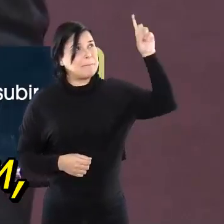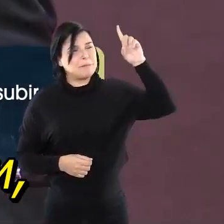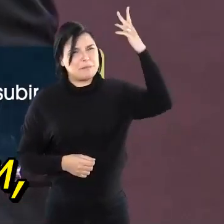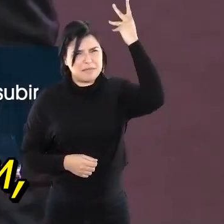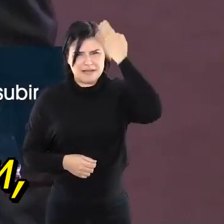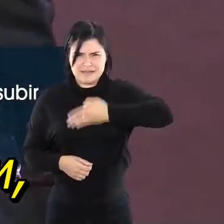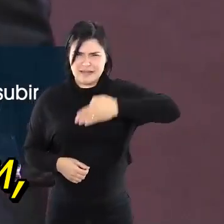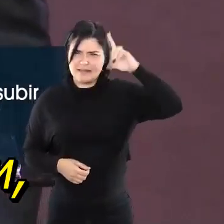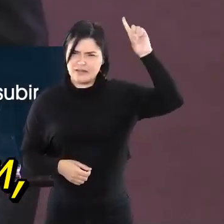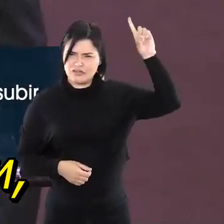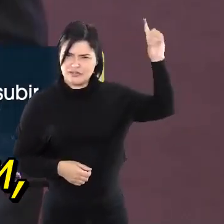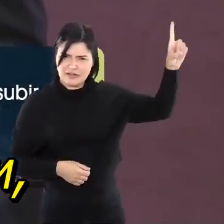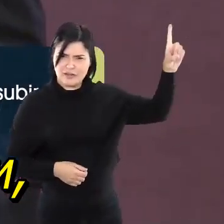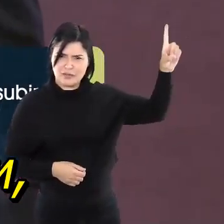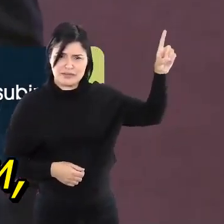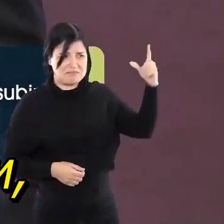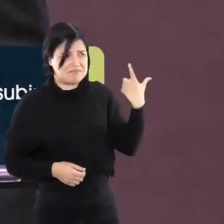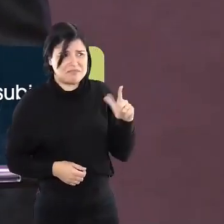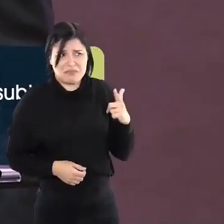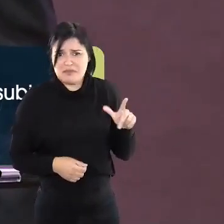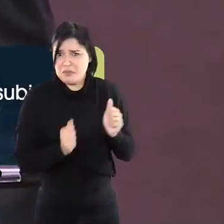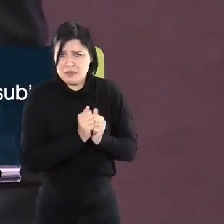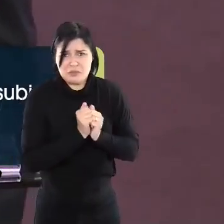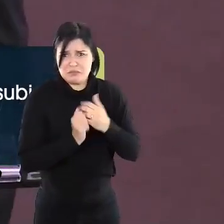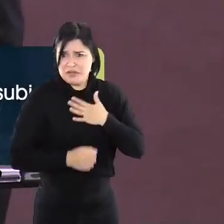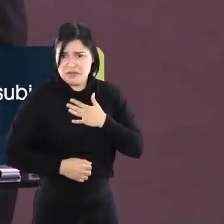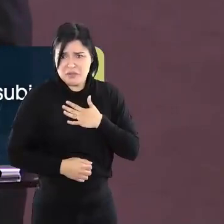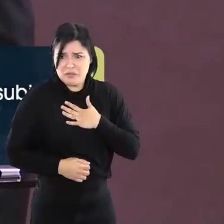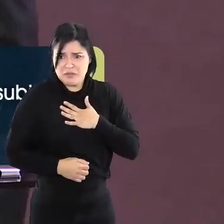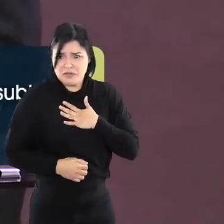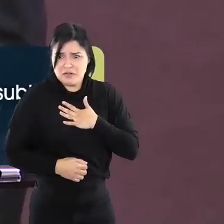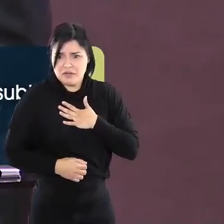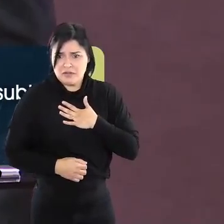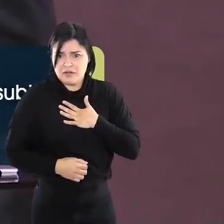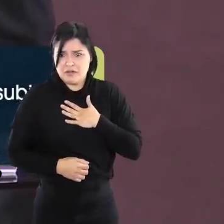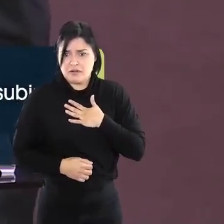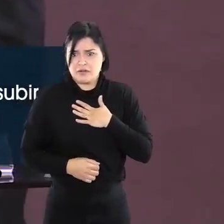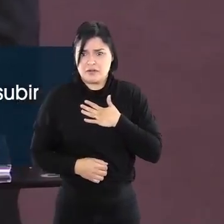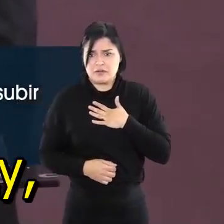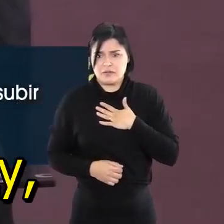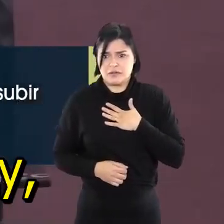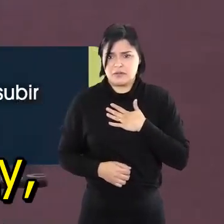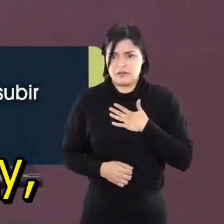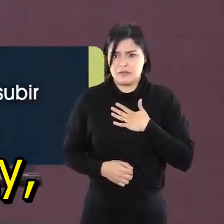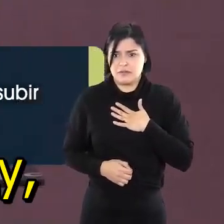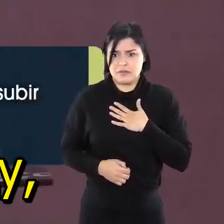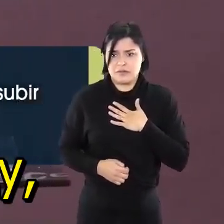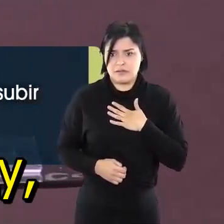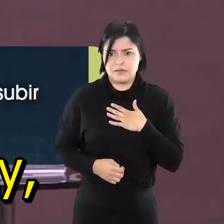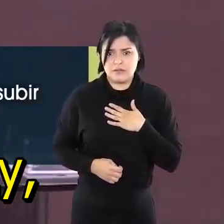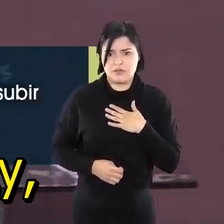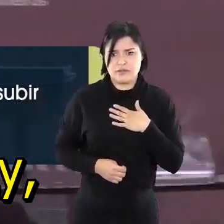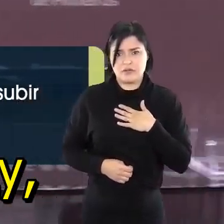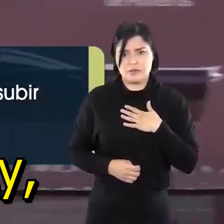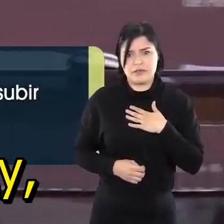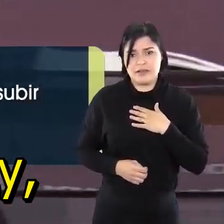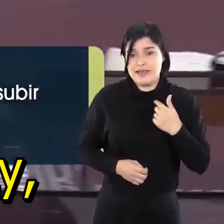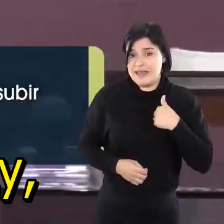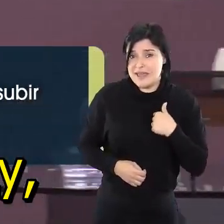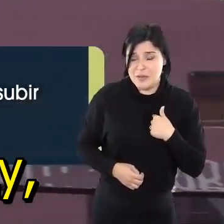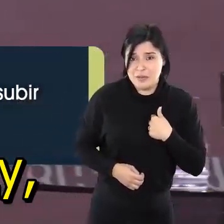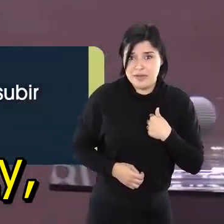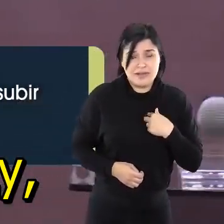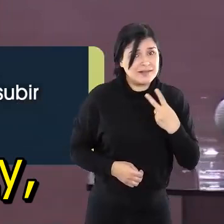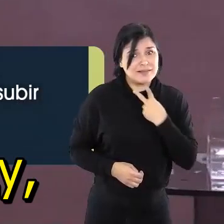tua presença não vai comigo, não nos faça. Ou seja, eu não vou a